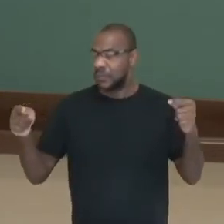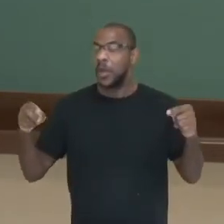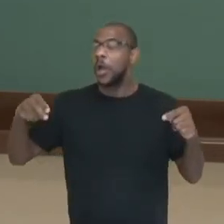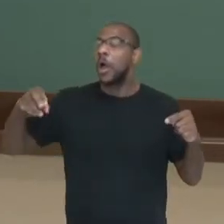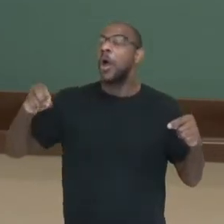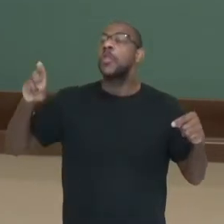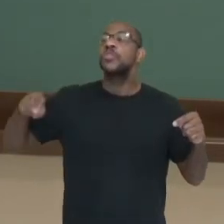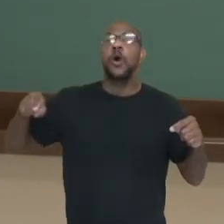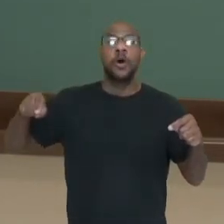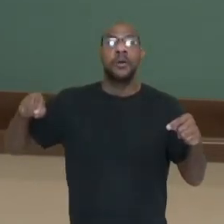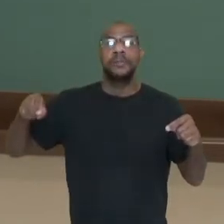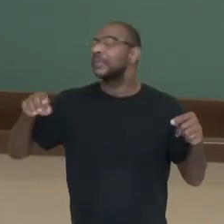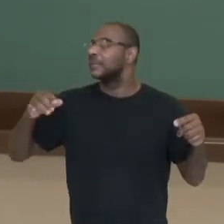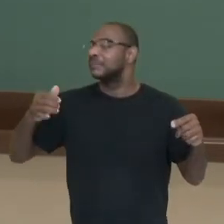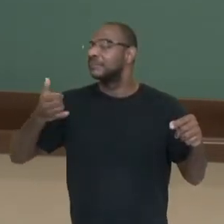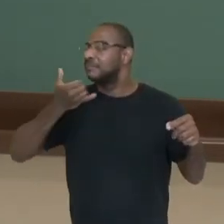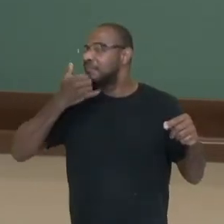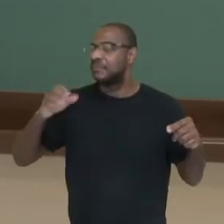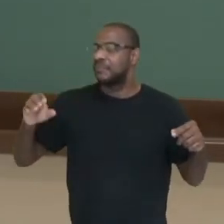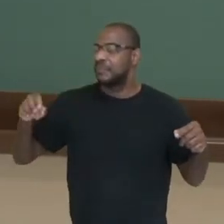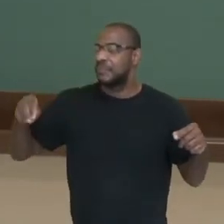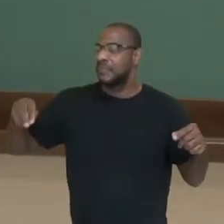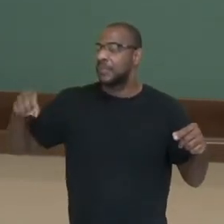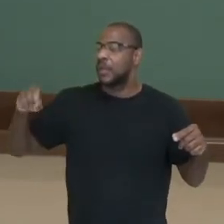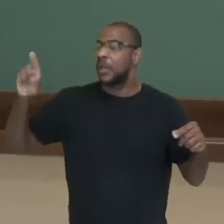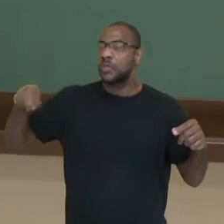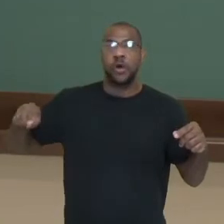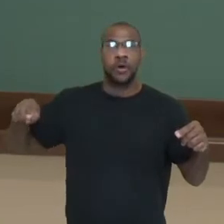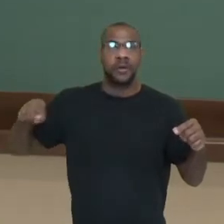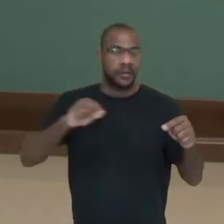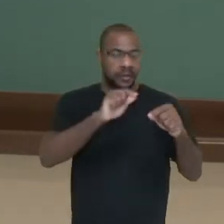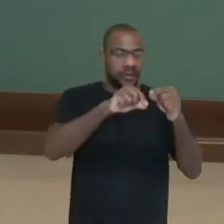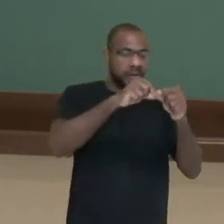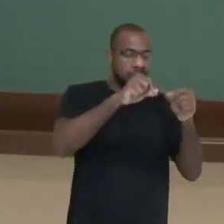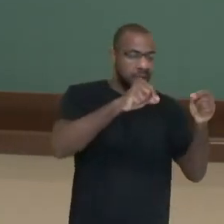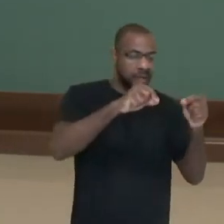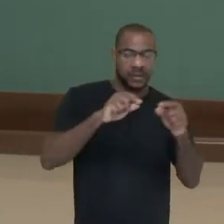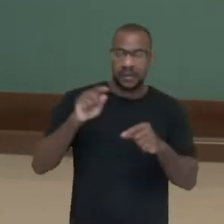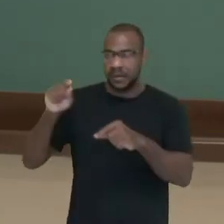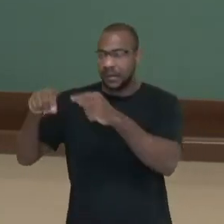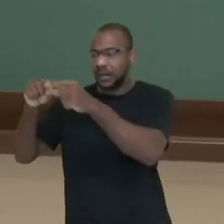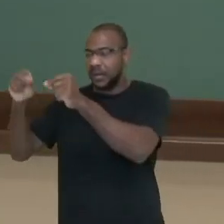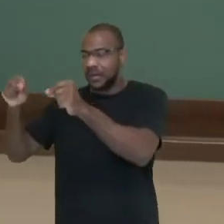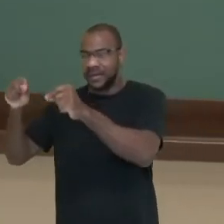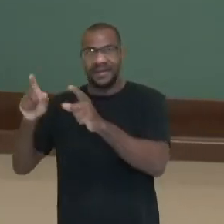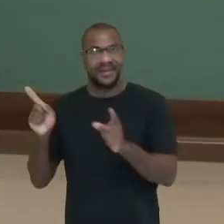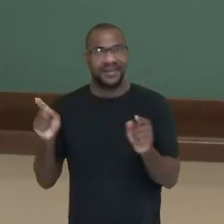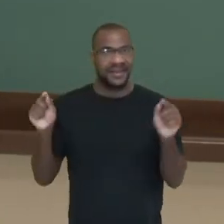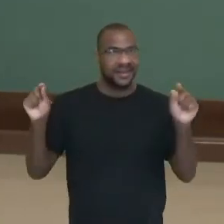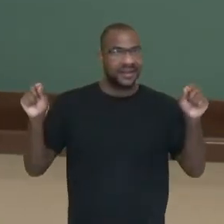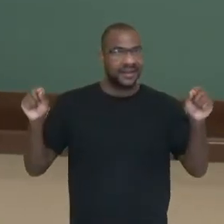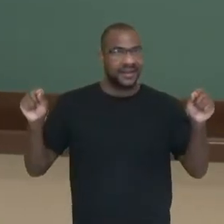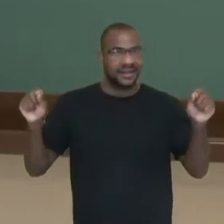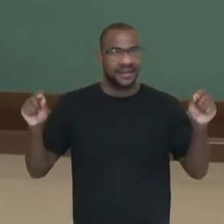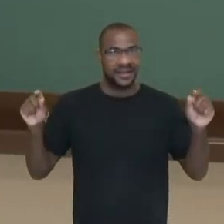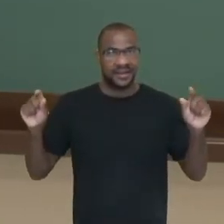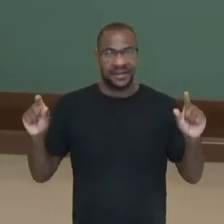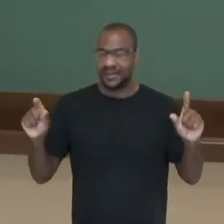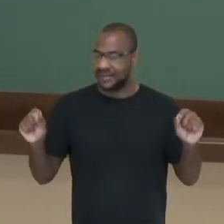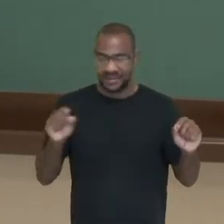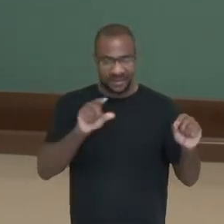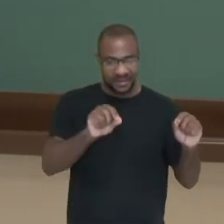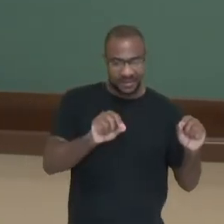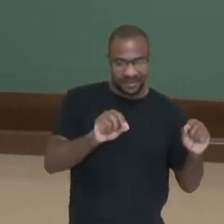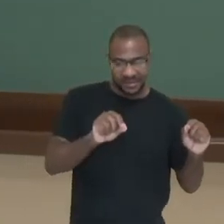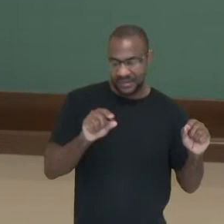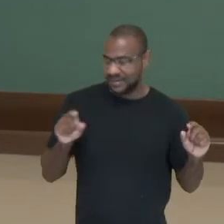nós. Você dá uma batida no violão, pessoal, você pode formar vários nós. Não esqueça, o número de barrigas